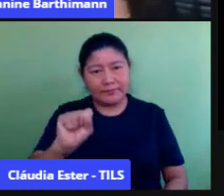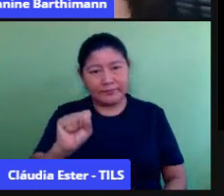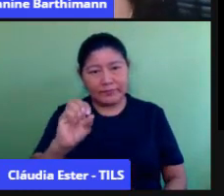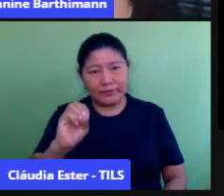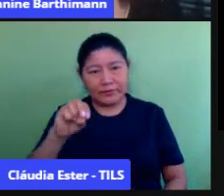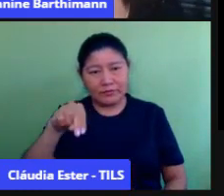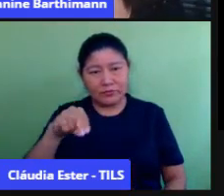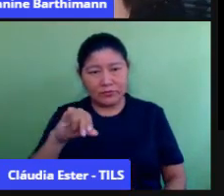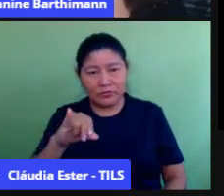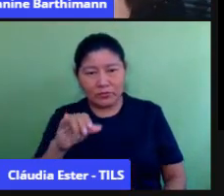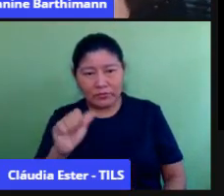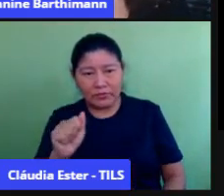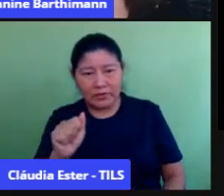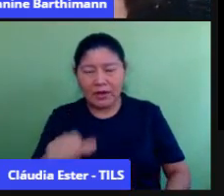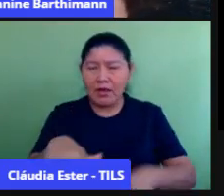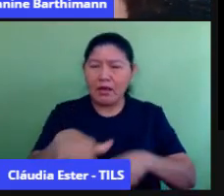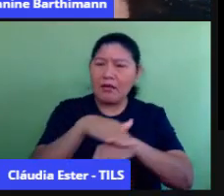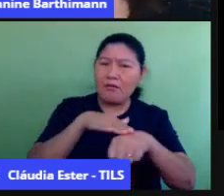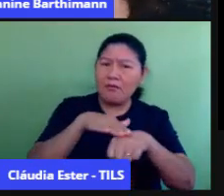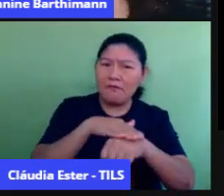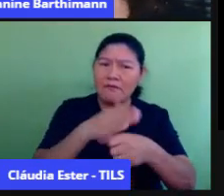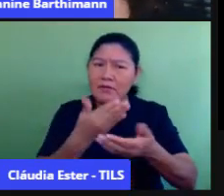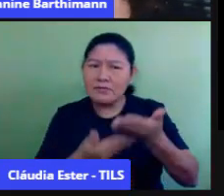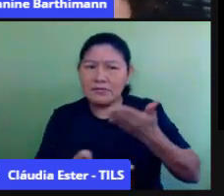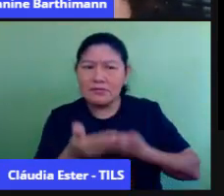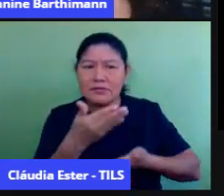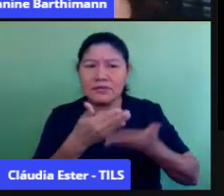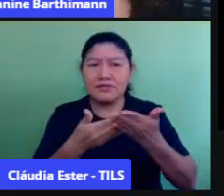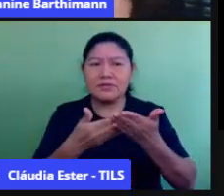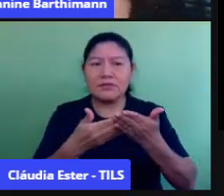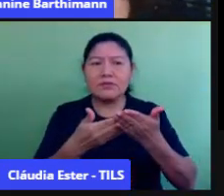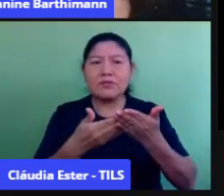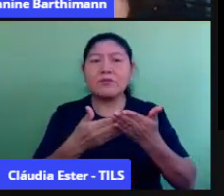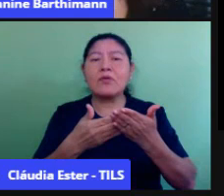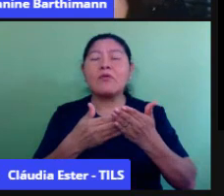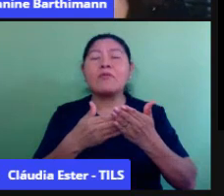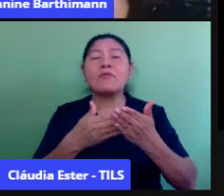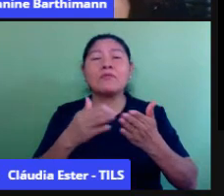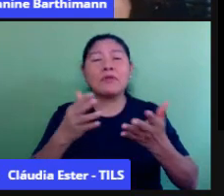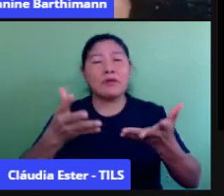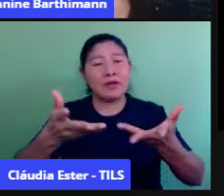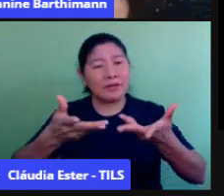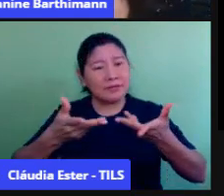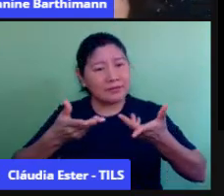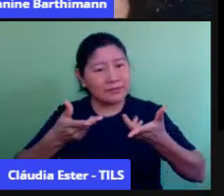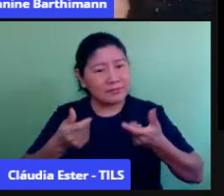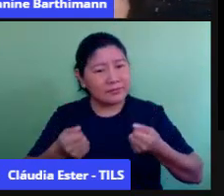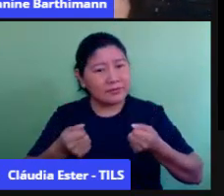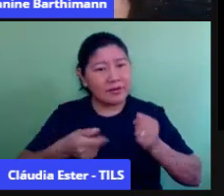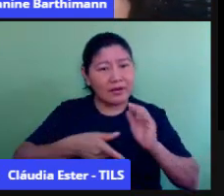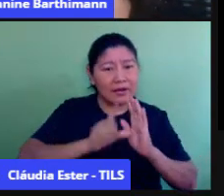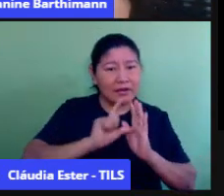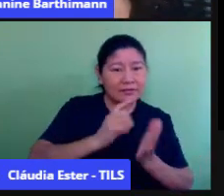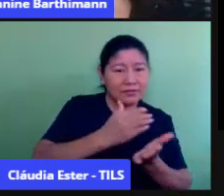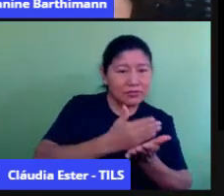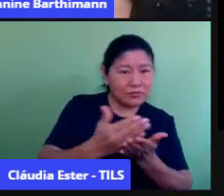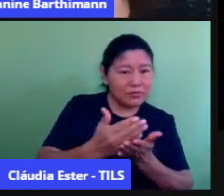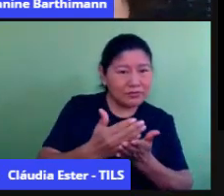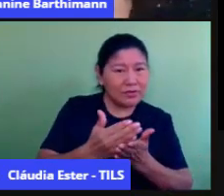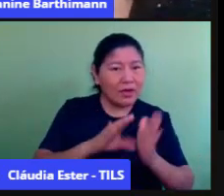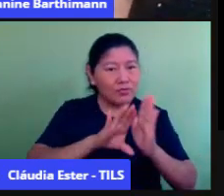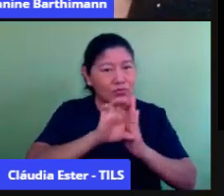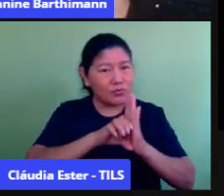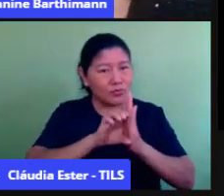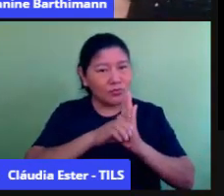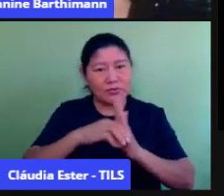dialogando com as habilidades. Antes de nós dialogarmos com os conceitos de história e memória, como ela já adiantou,